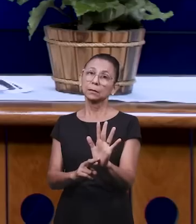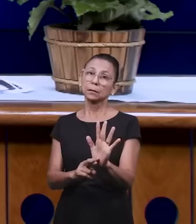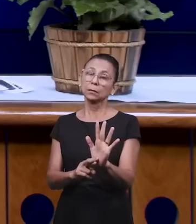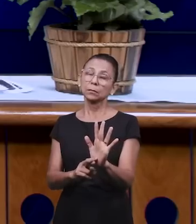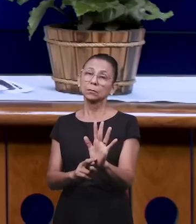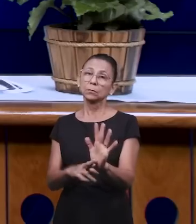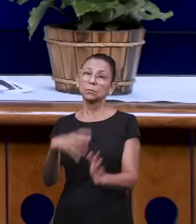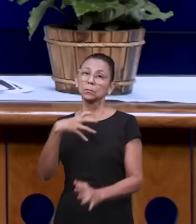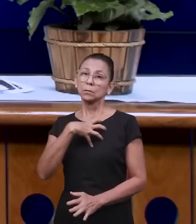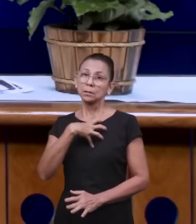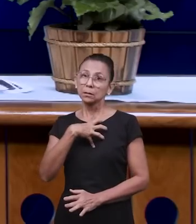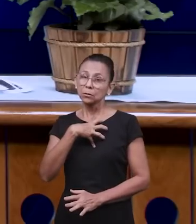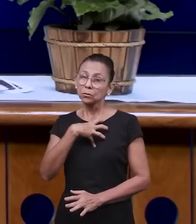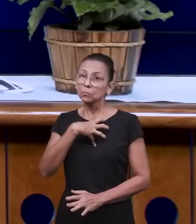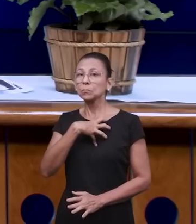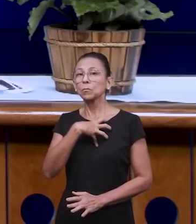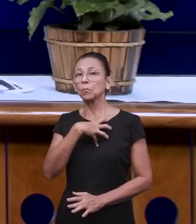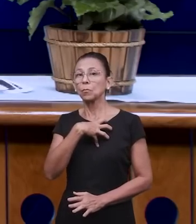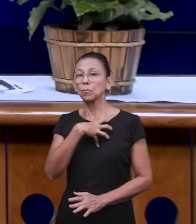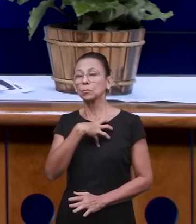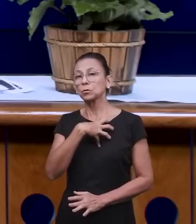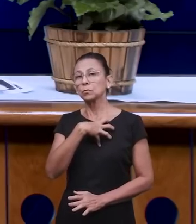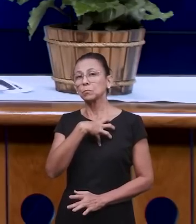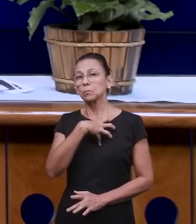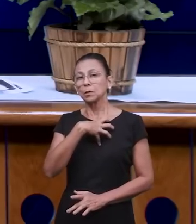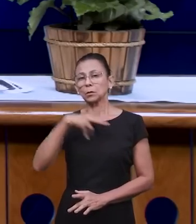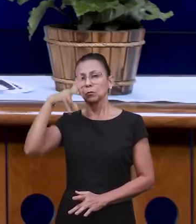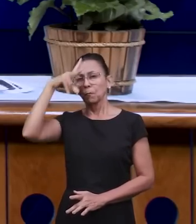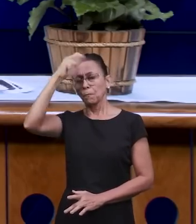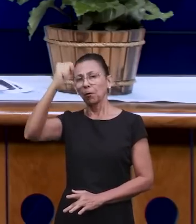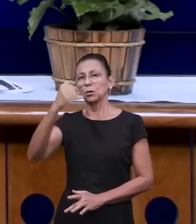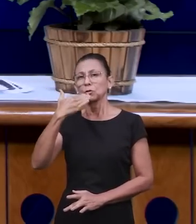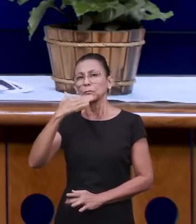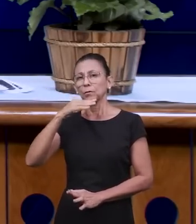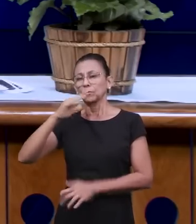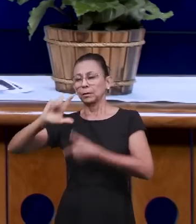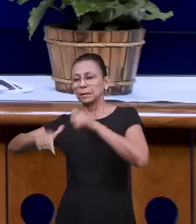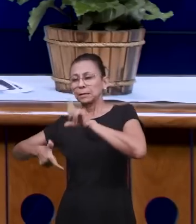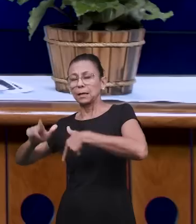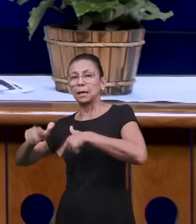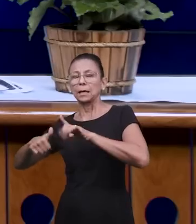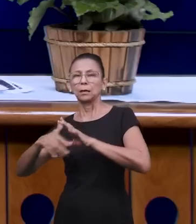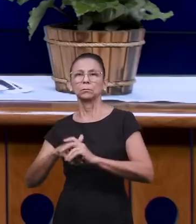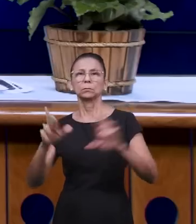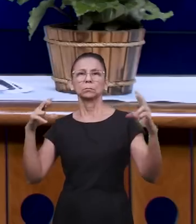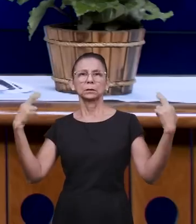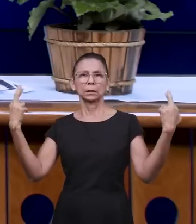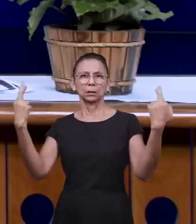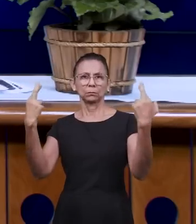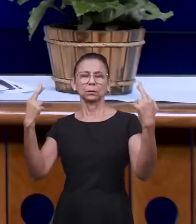arrebatamento, Israel está fora do plano profético de Deus. Vamos ver o que aconteceu com o povo de Israel